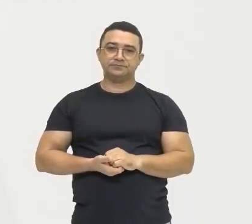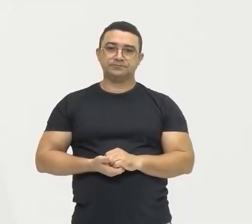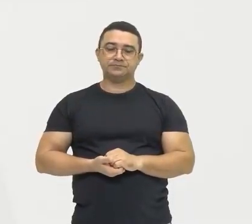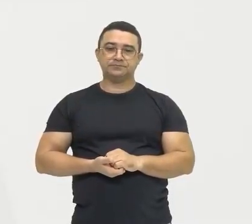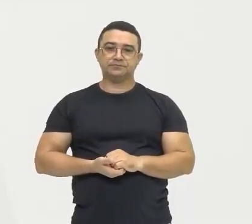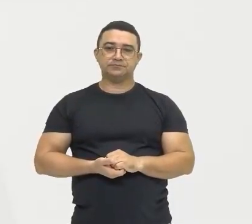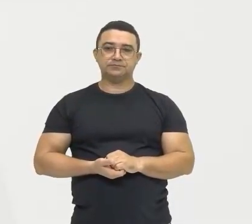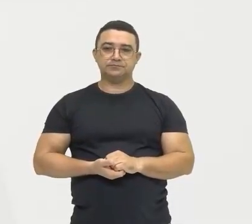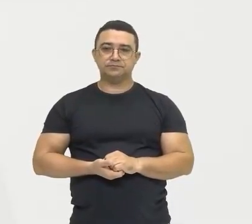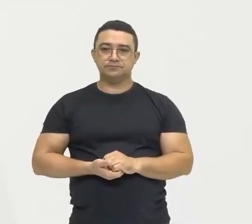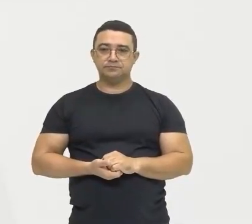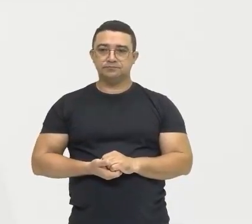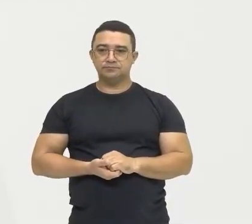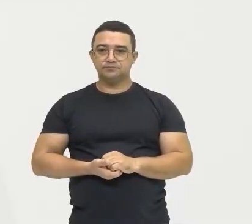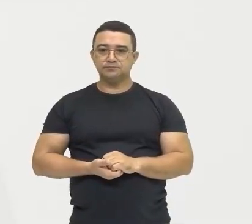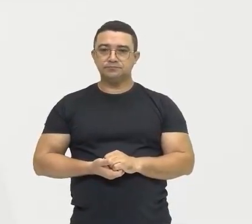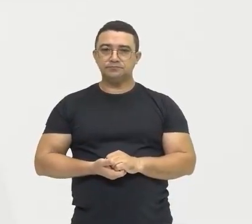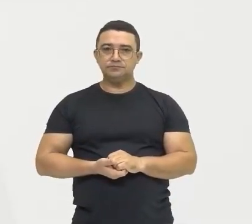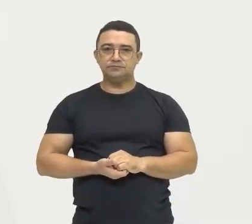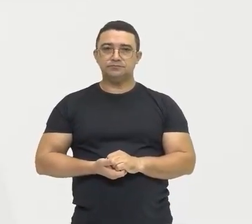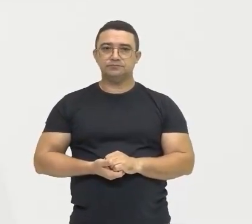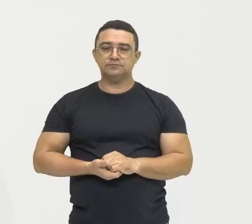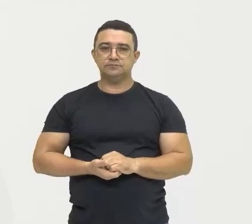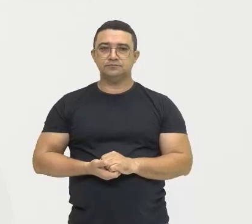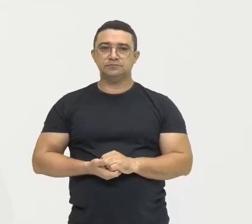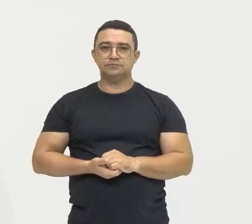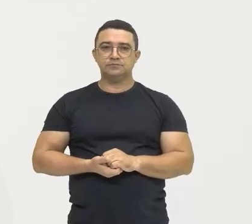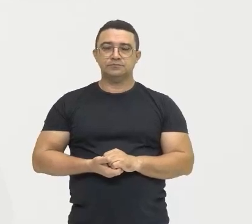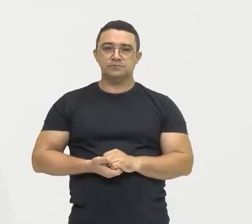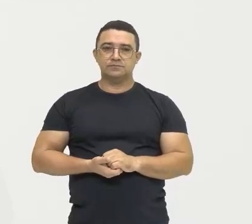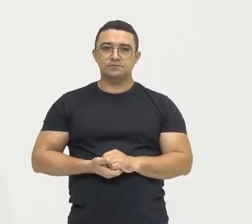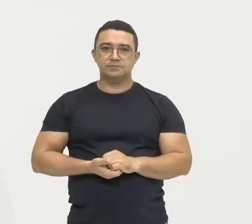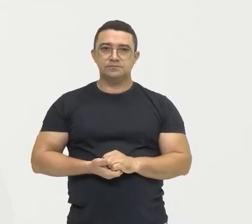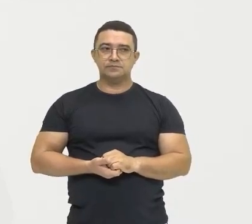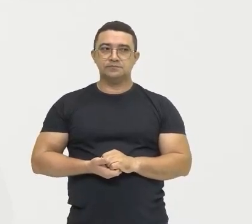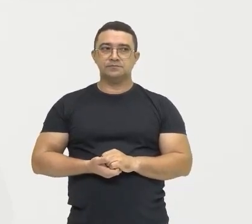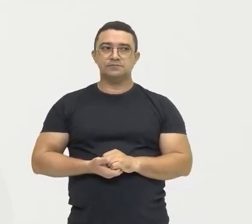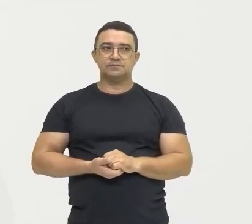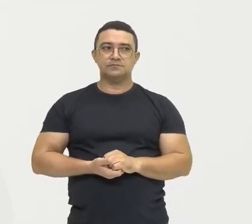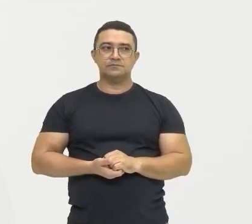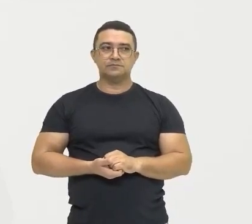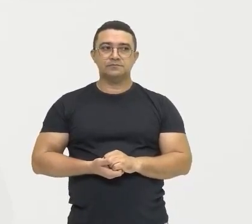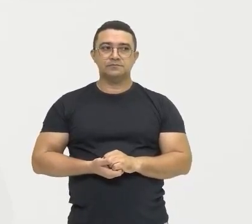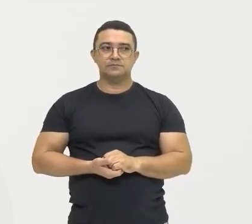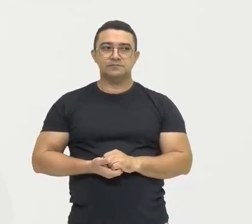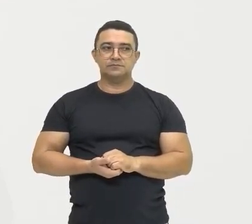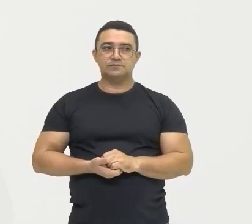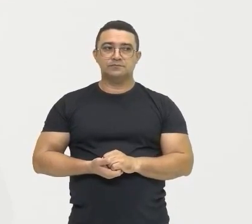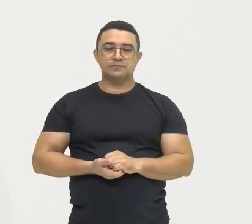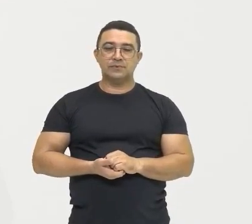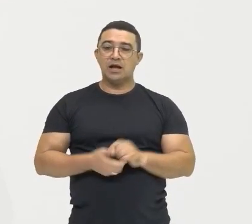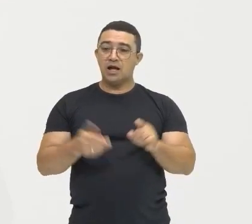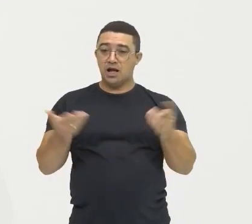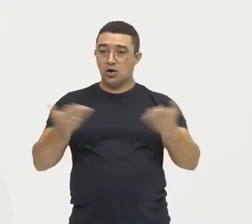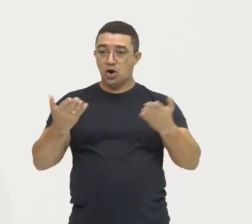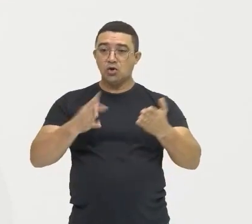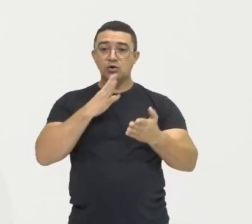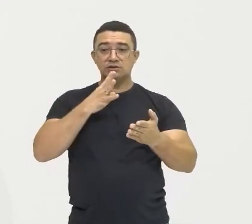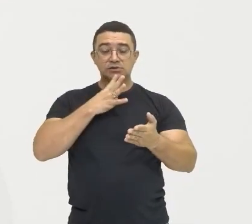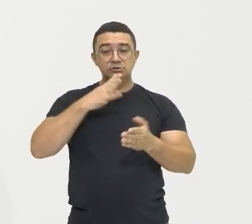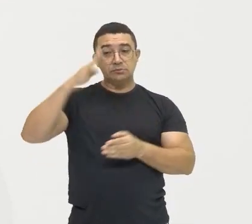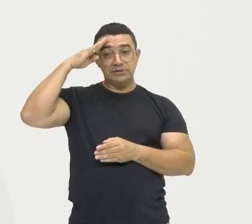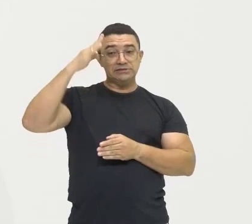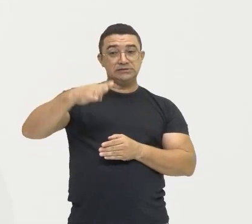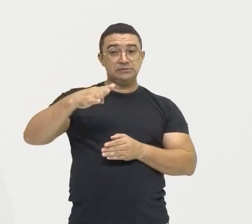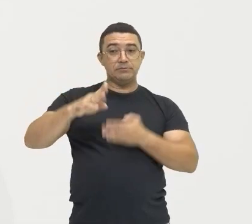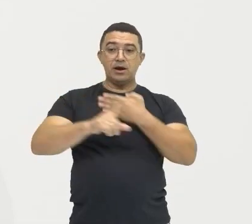de linguagem, né, e as principais características. Seguindo, então, vamos conhecer os principais autores,